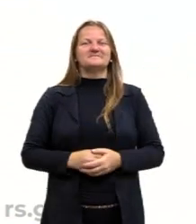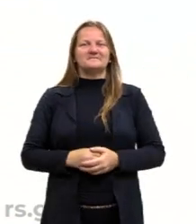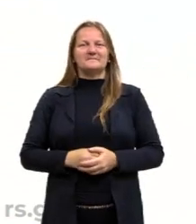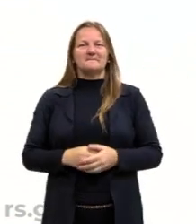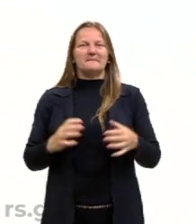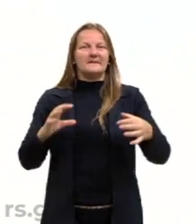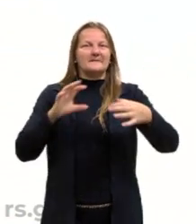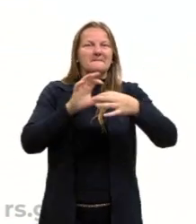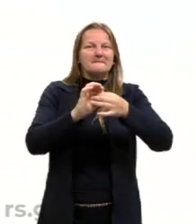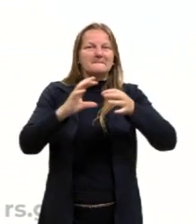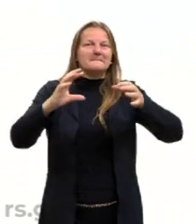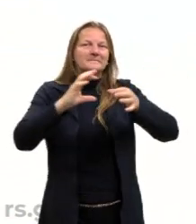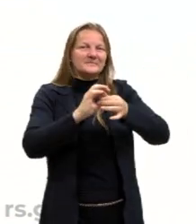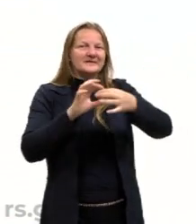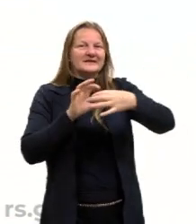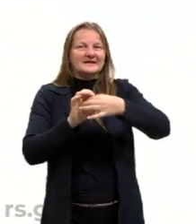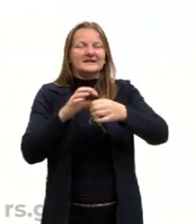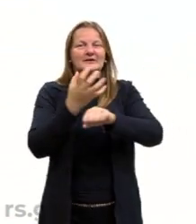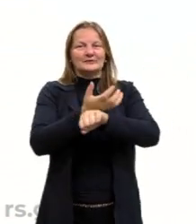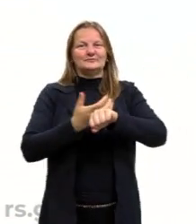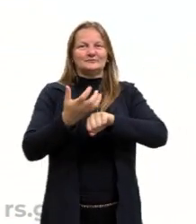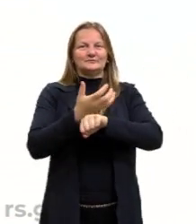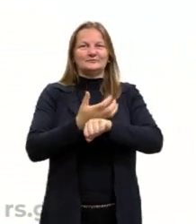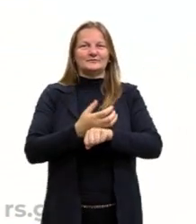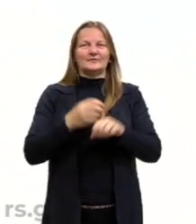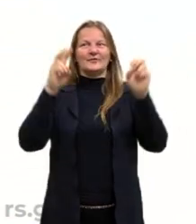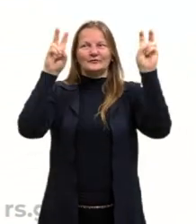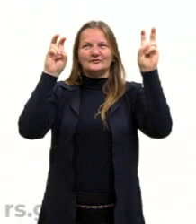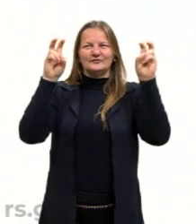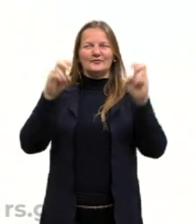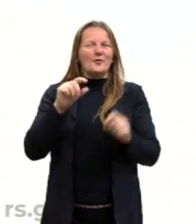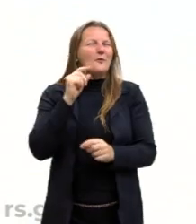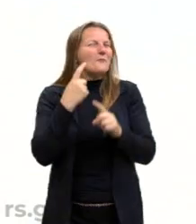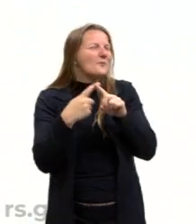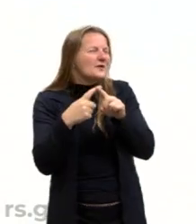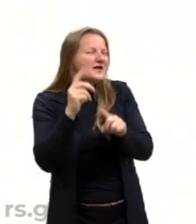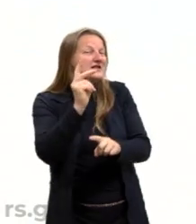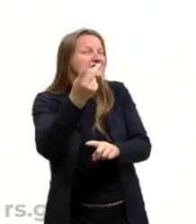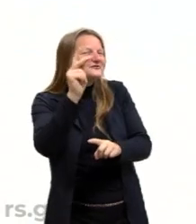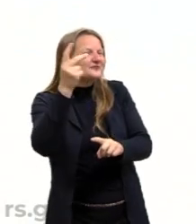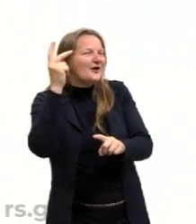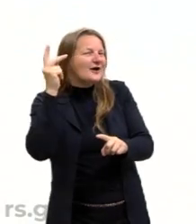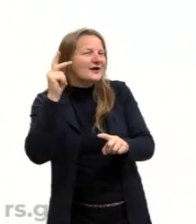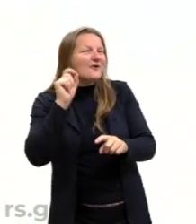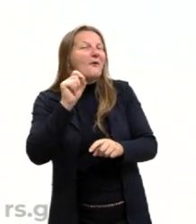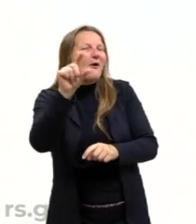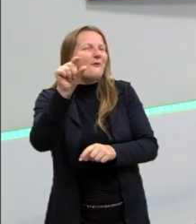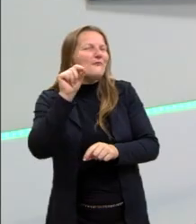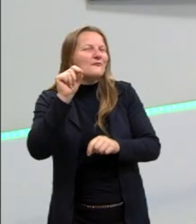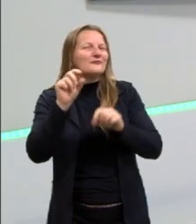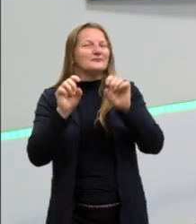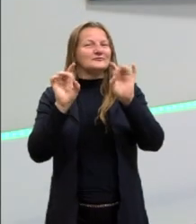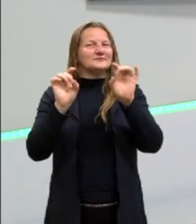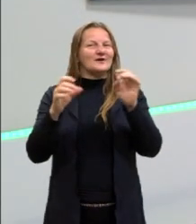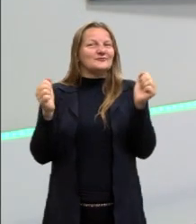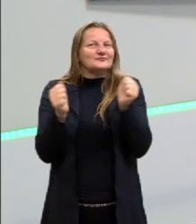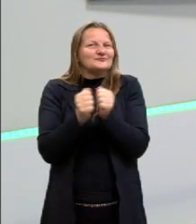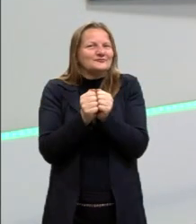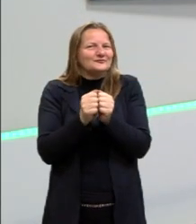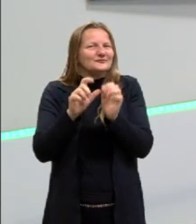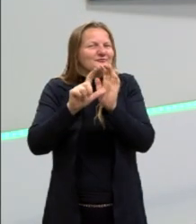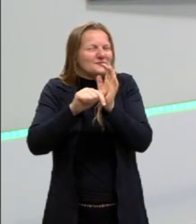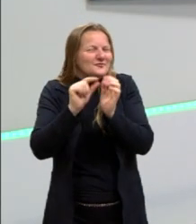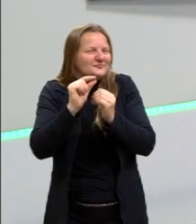link com outros componentes curriculares com esse título você já imaginam quem é que vai pôr o pezinho aqui no estúdio junto comigo